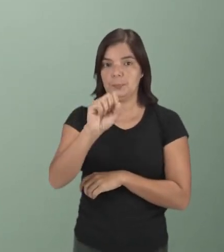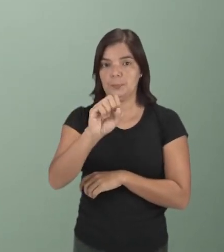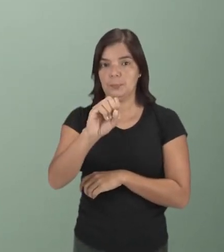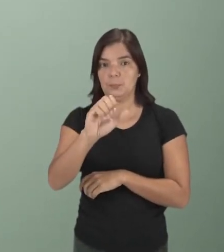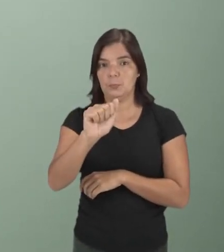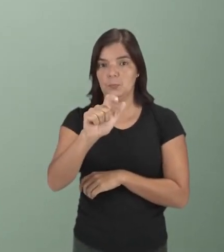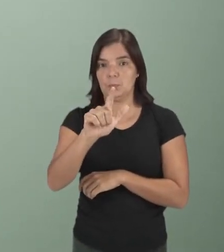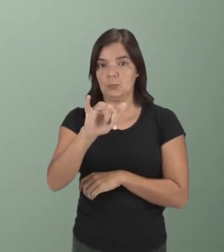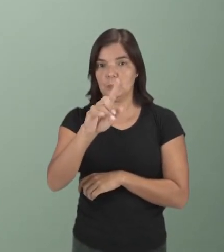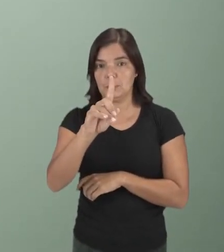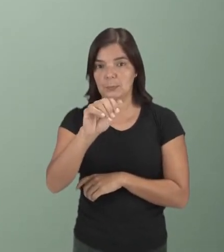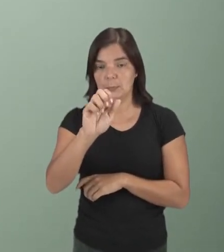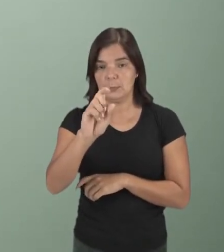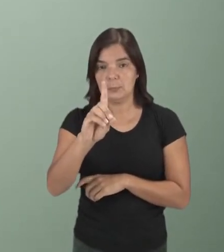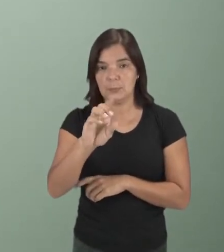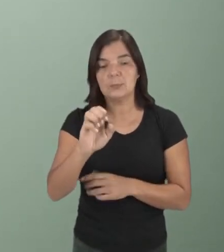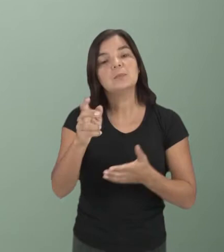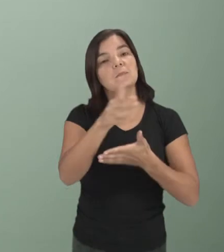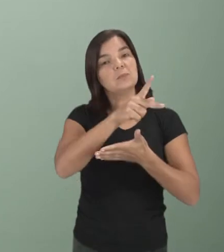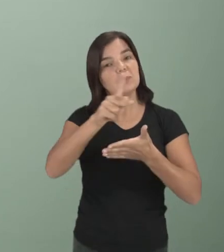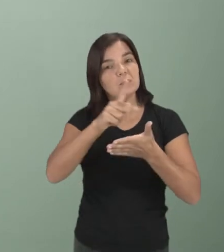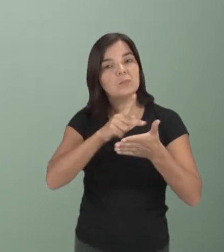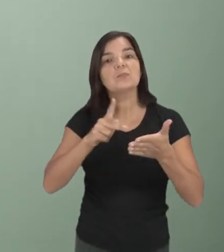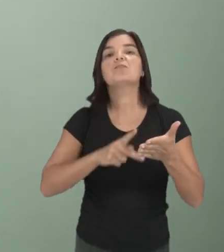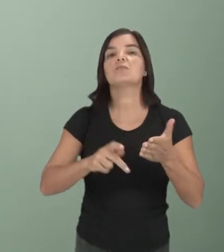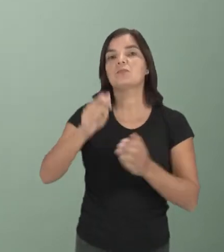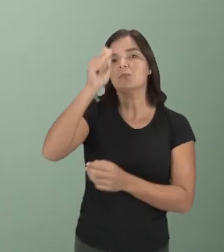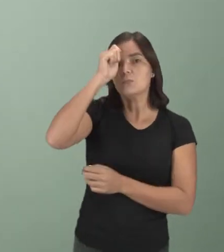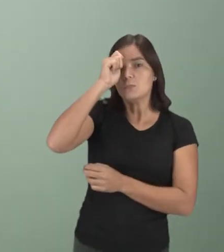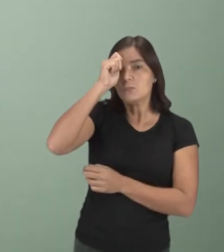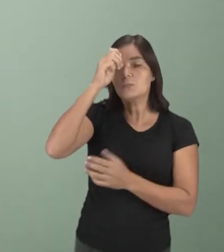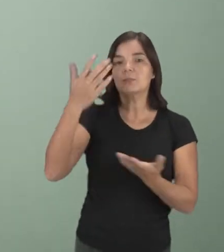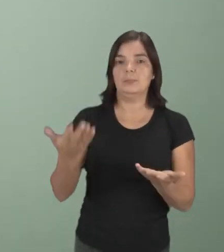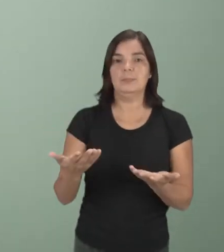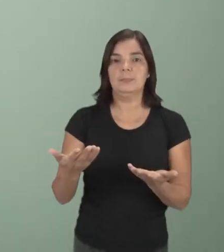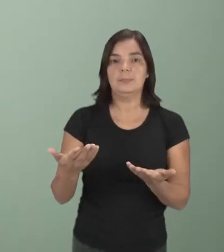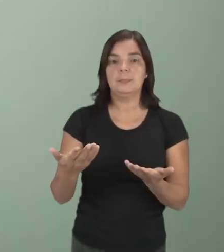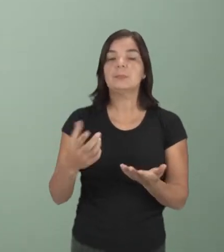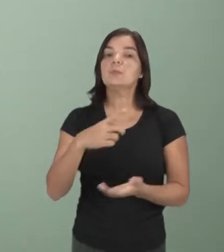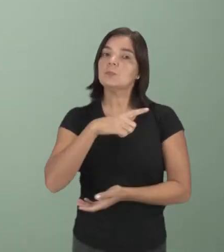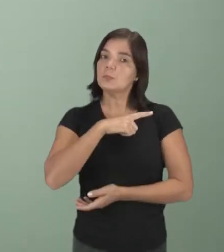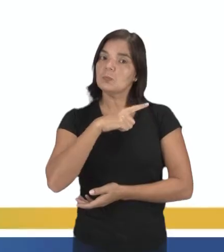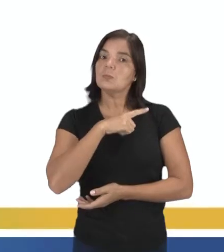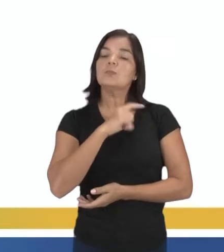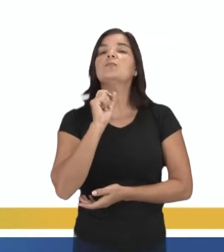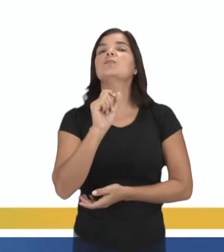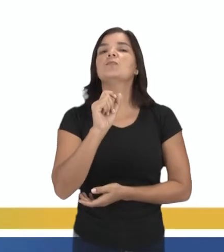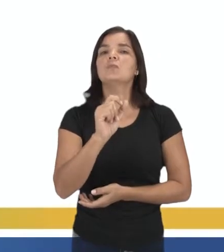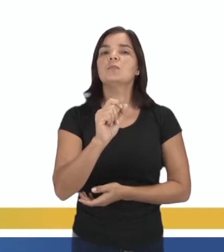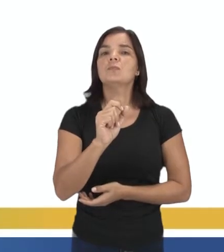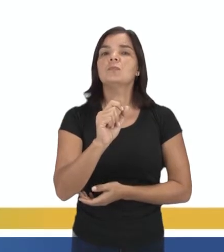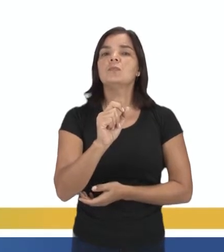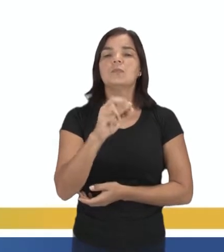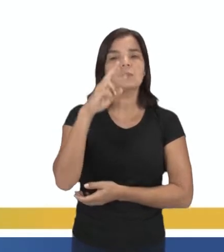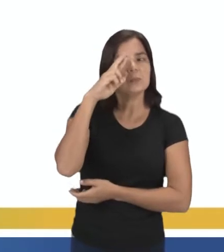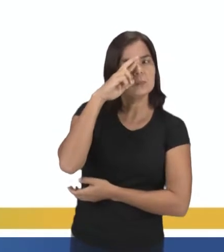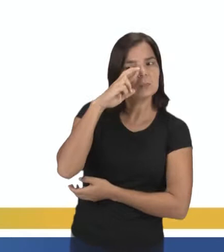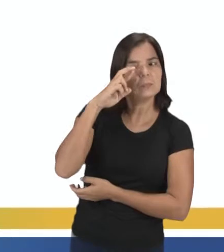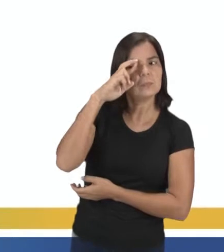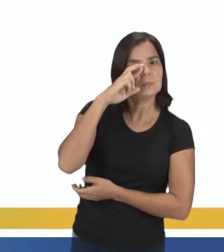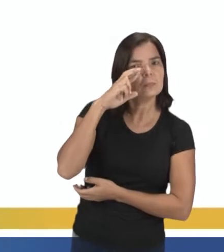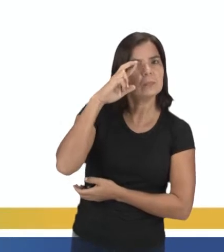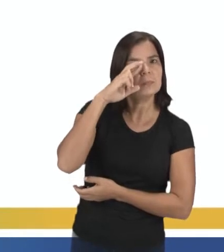poetas, os escritores, eles eram impessoais. Eles tinham a função apenas de observar